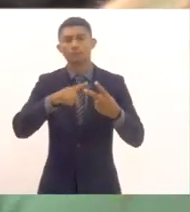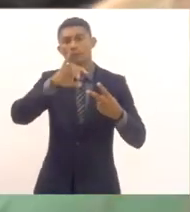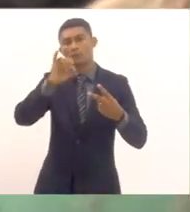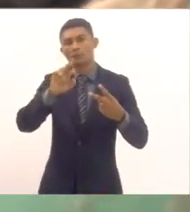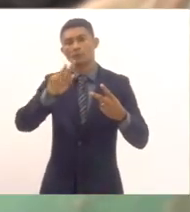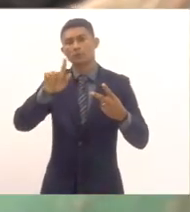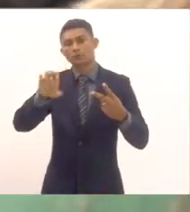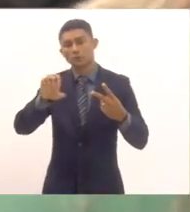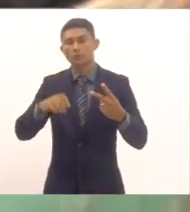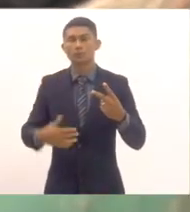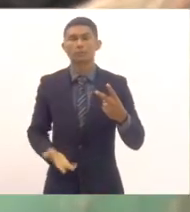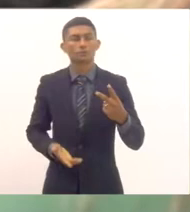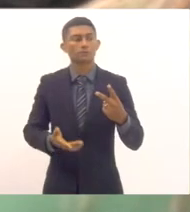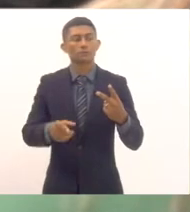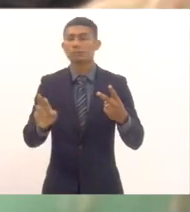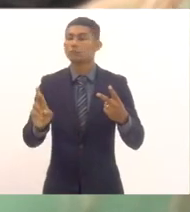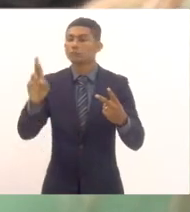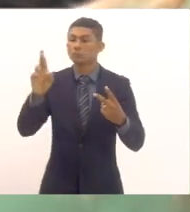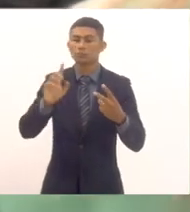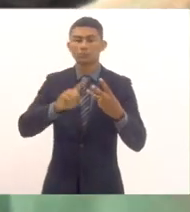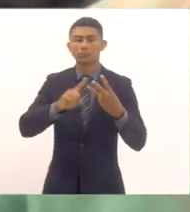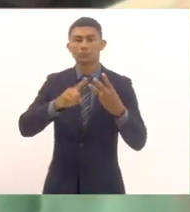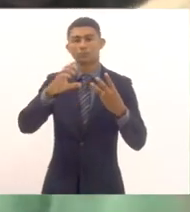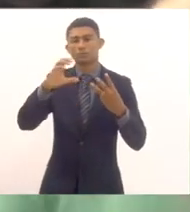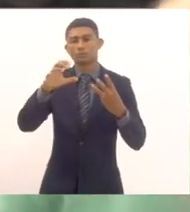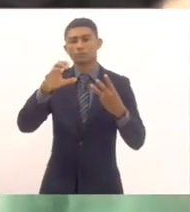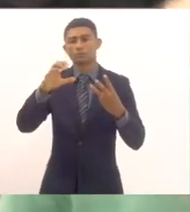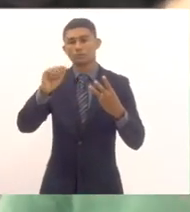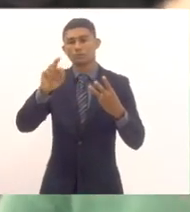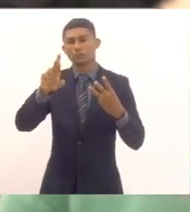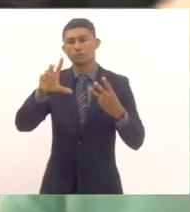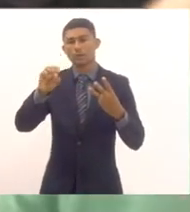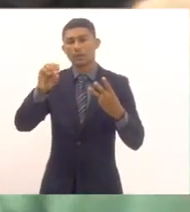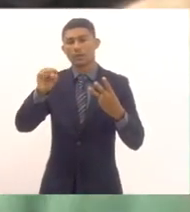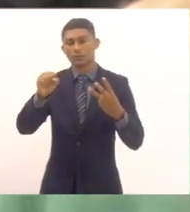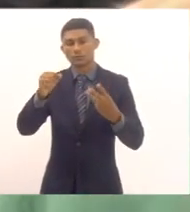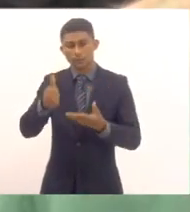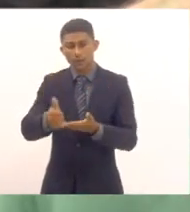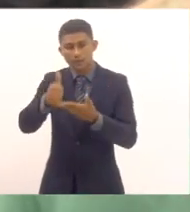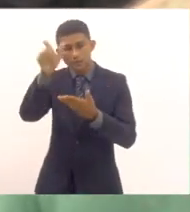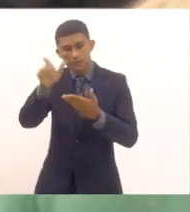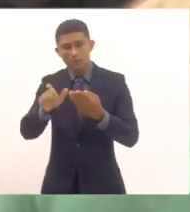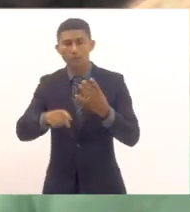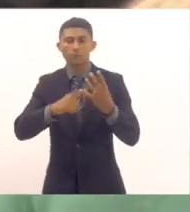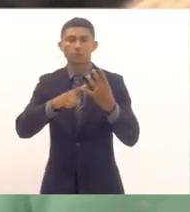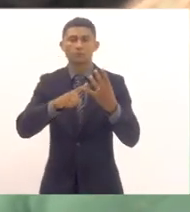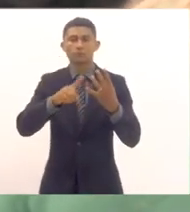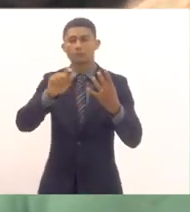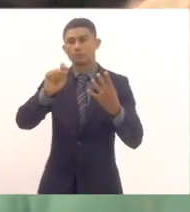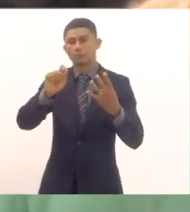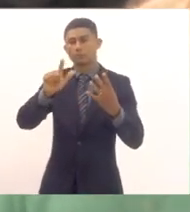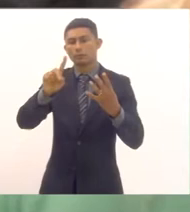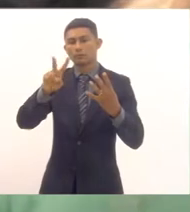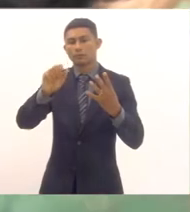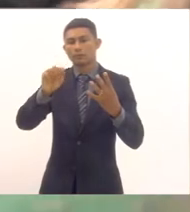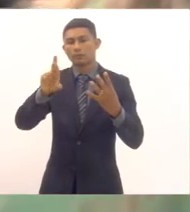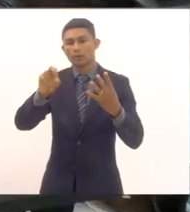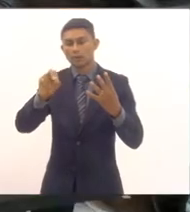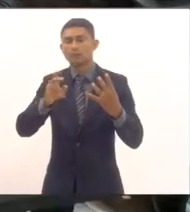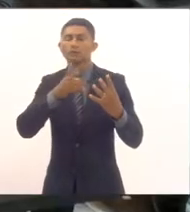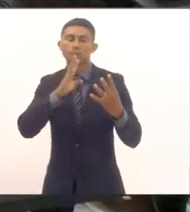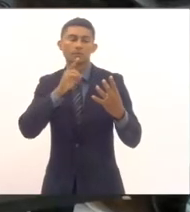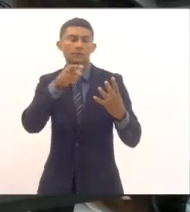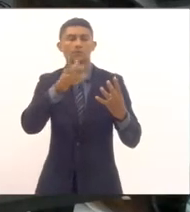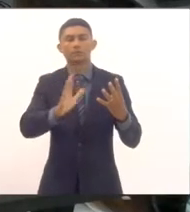presente superintendente Carlos Felipe do Nascimento aos eu sou Álvaro Rodrigues Gonçalves nós já